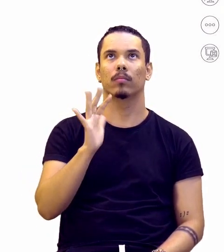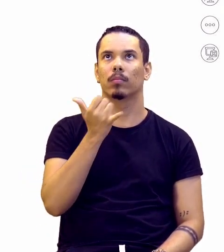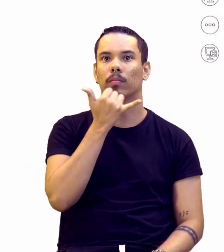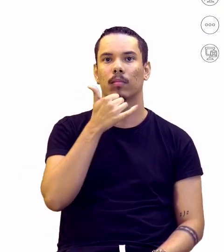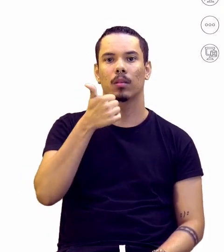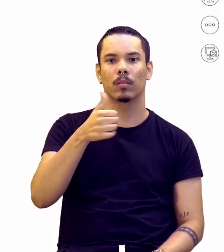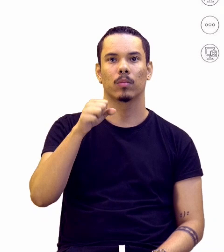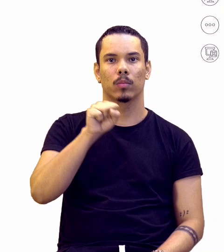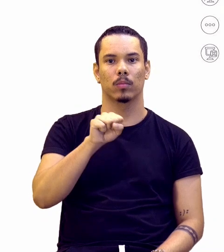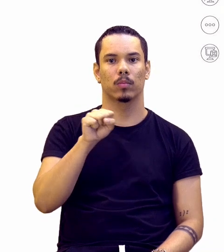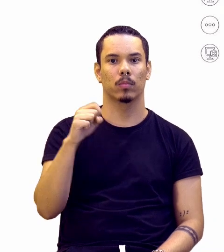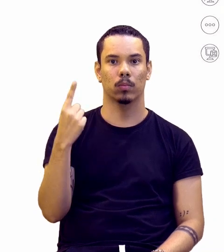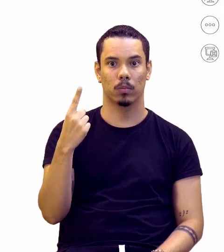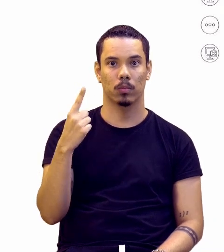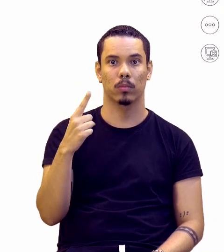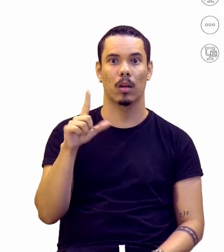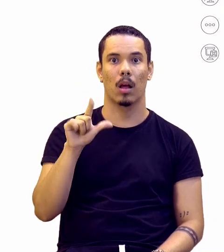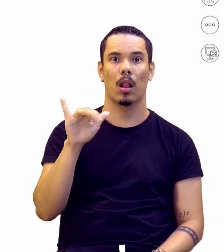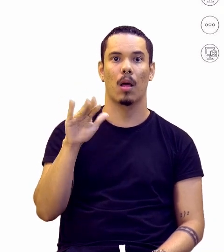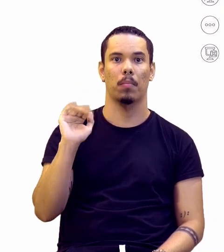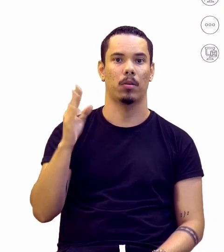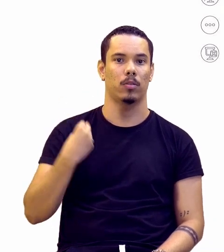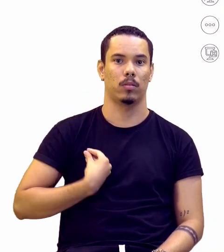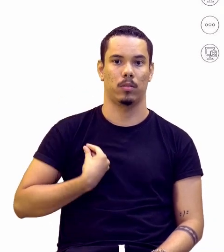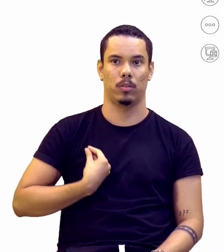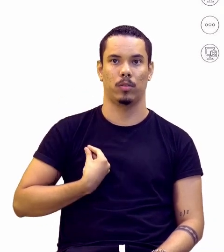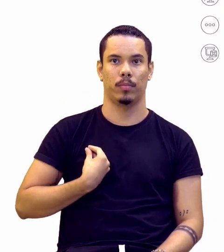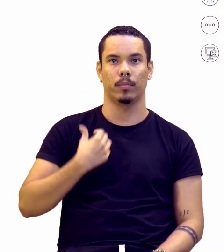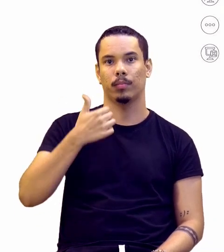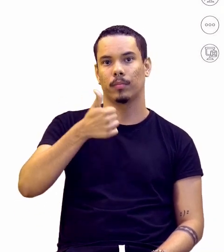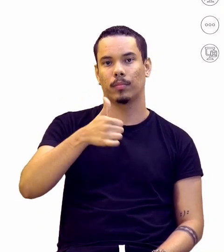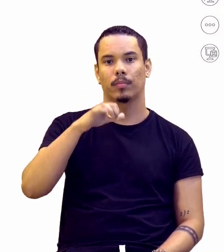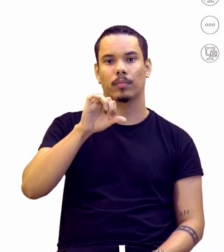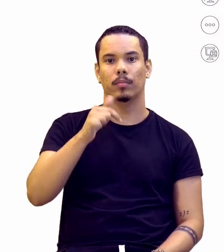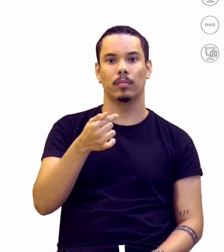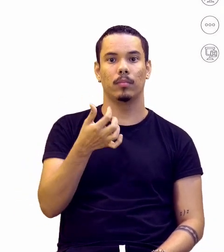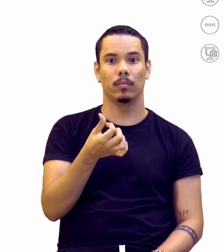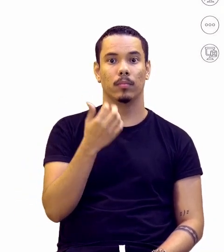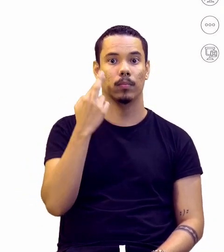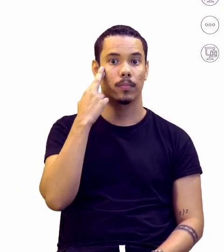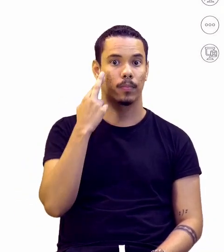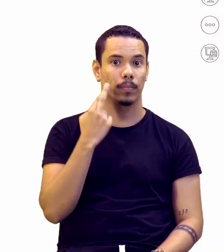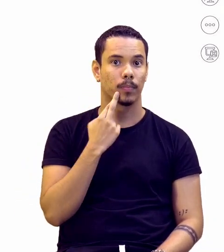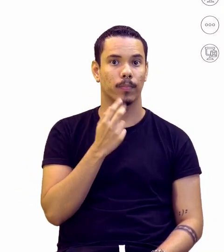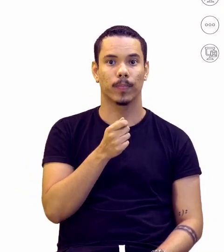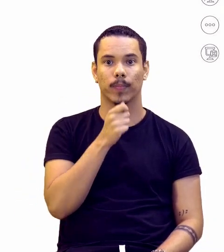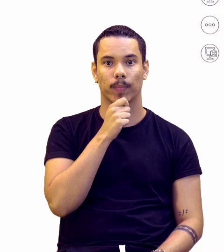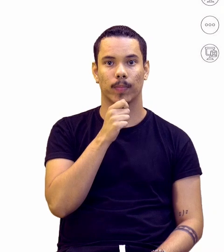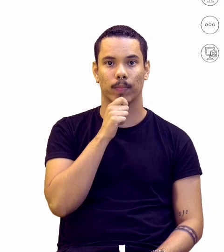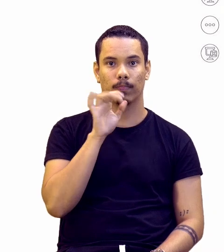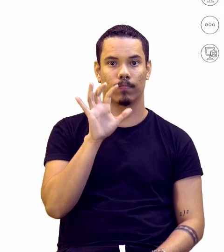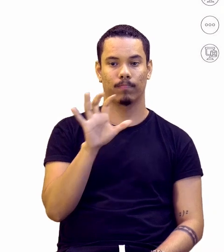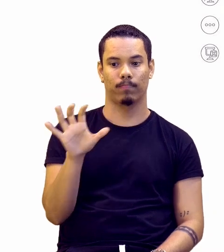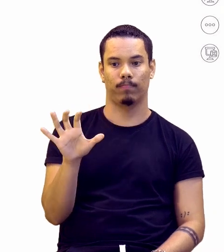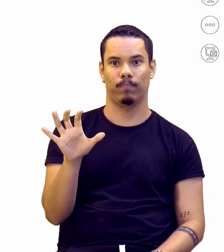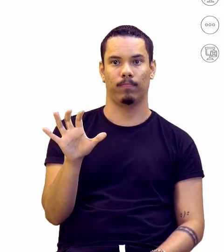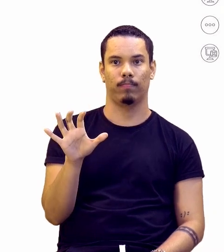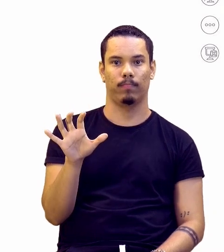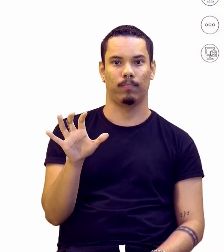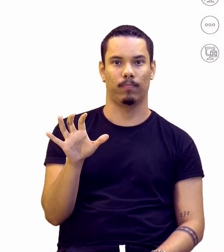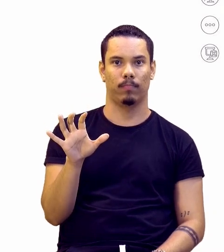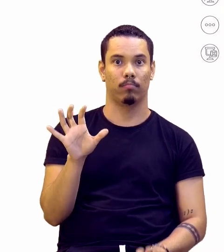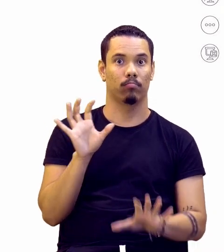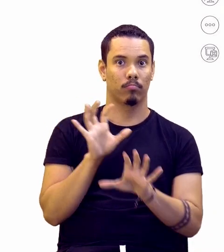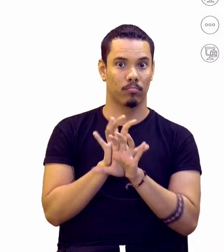1881, Lábrea já existia. Em 1976, Rondônia ainda era assim. Desta maneirinha aí,